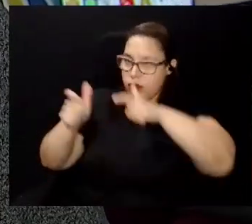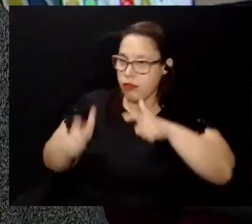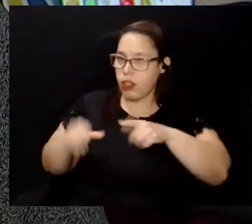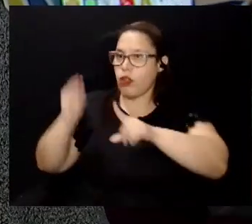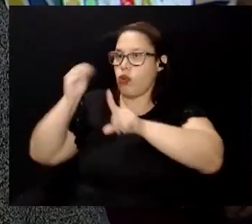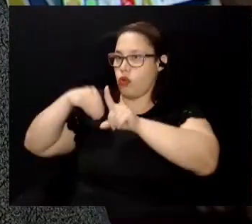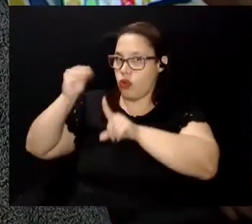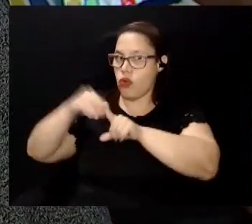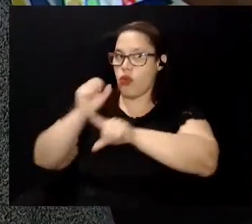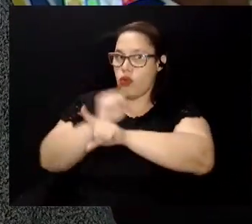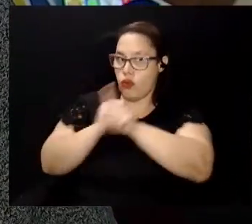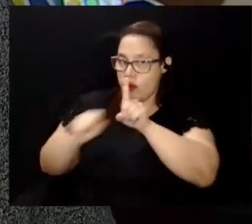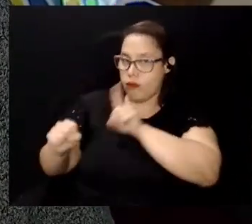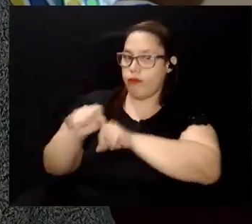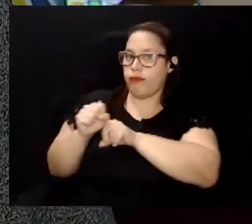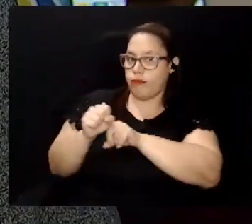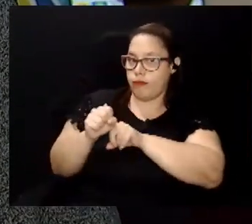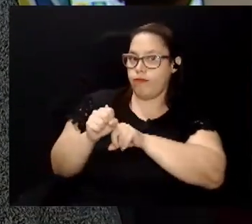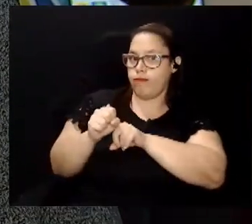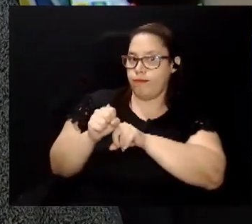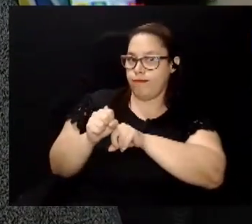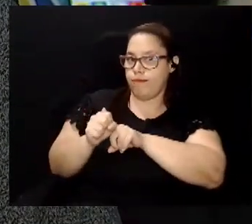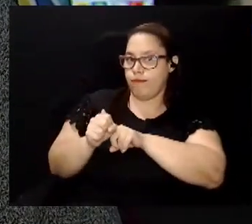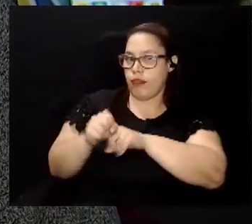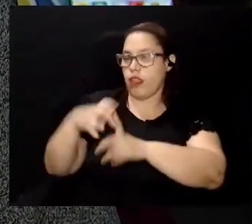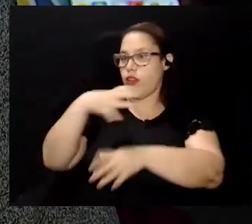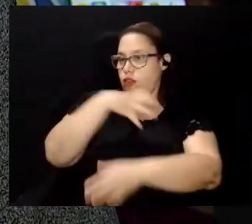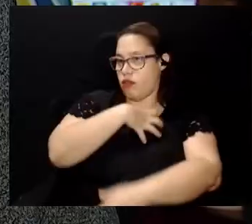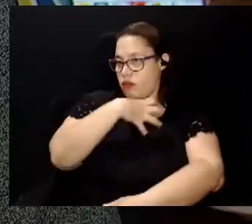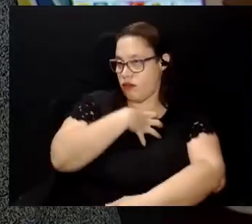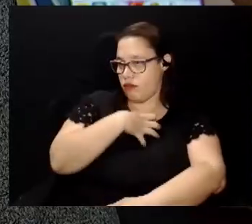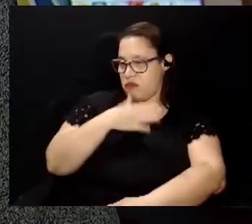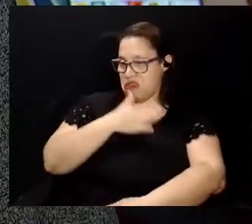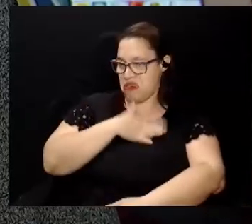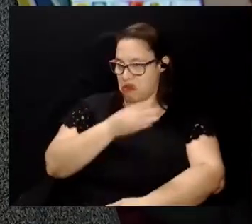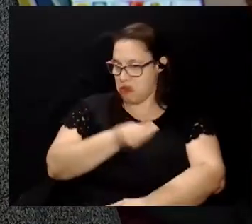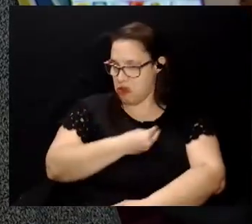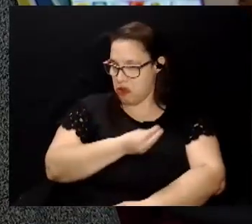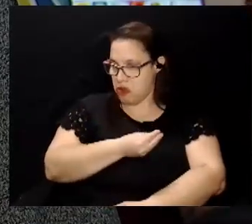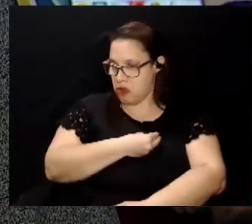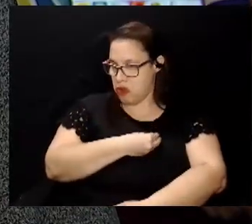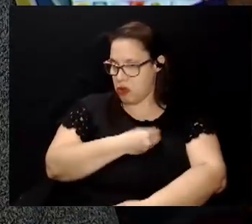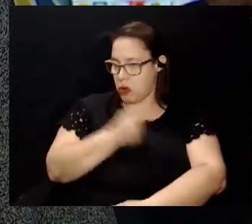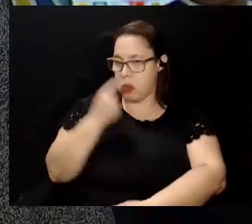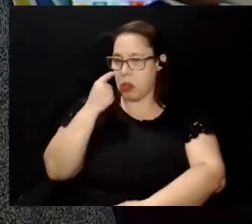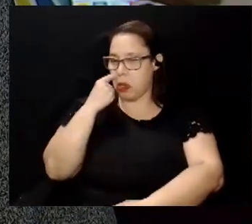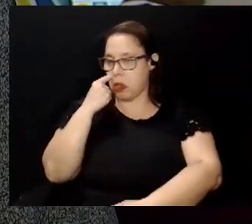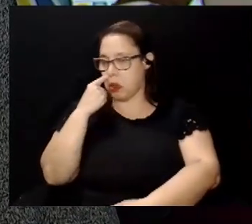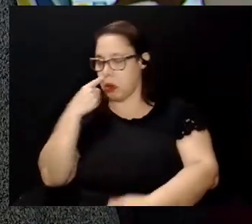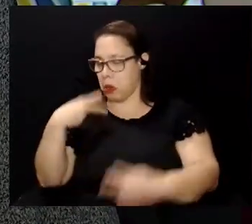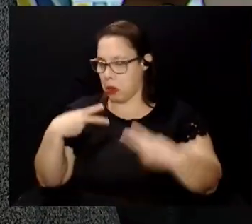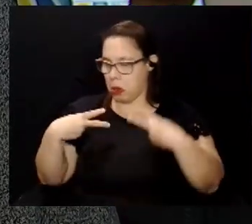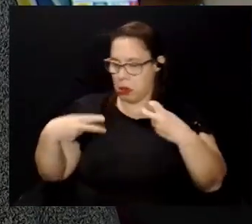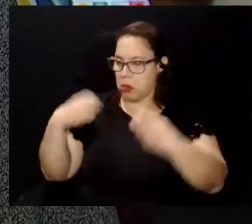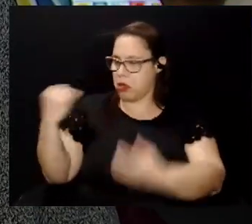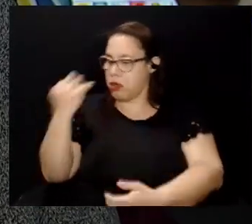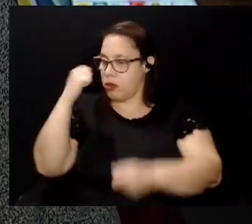vulnerabilidade social. Então, é um sentido meu de vida, é algo que eu me vejo importante em